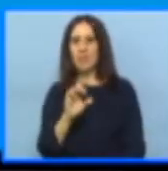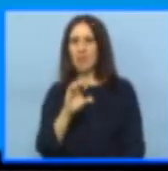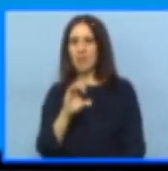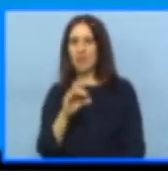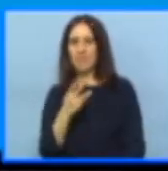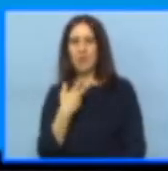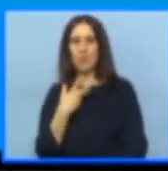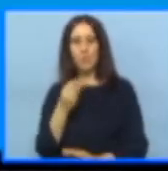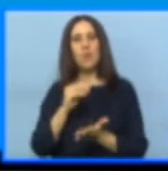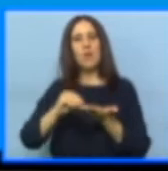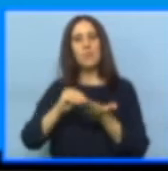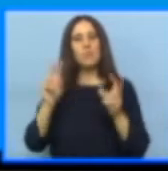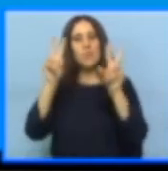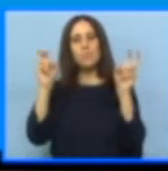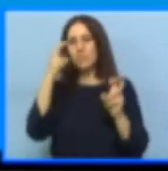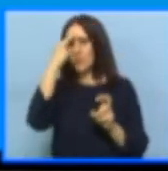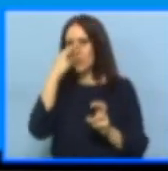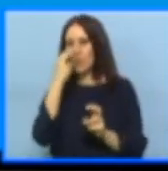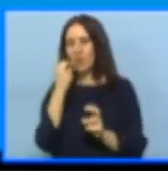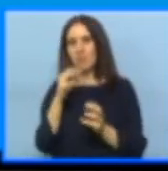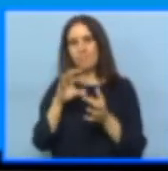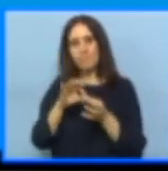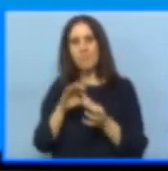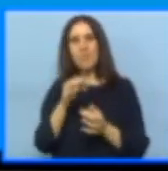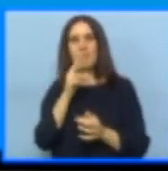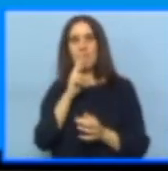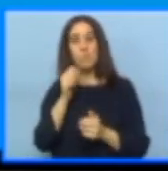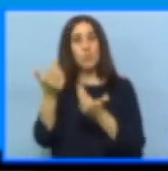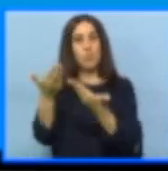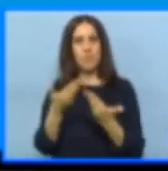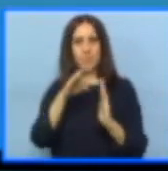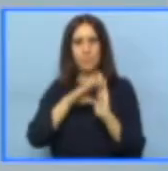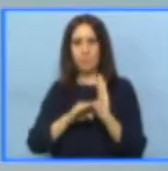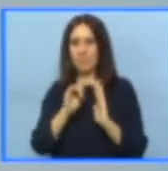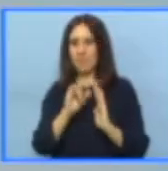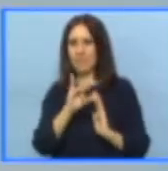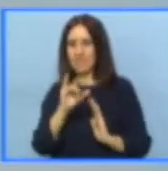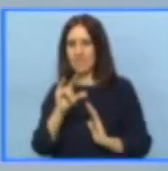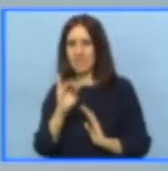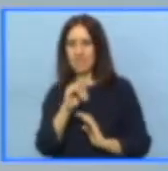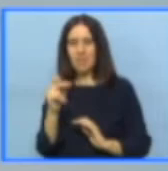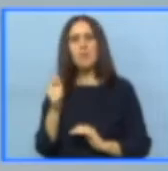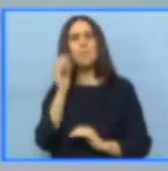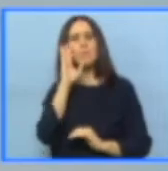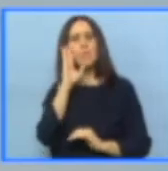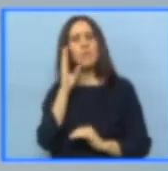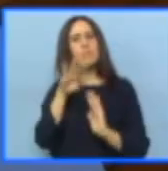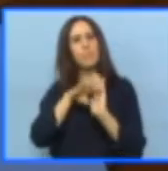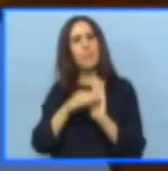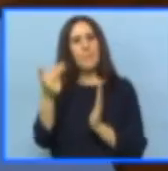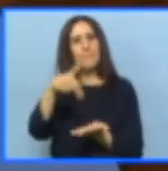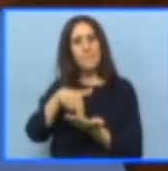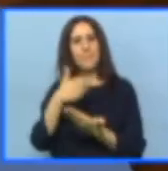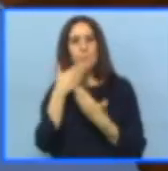sobre a história de Fátima, que hoje é o convidado do programa Eclésia. Muito boa tarde, obrigado por estar neste programa. Tenho